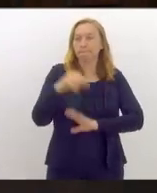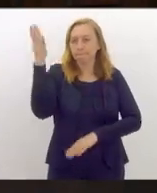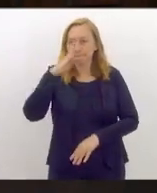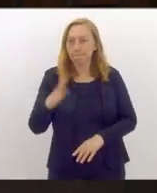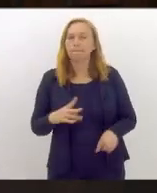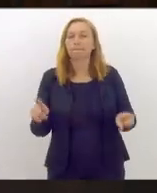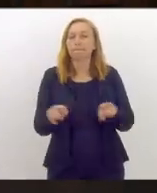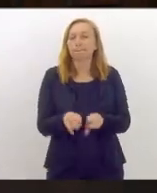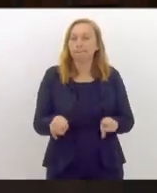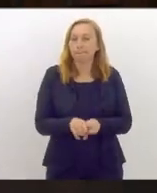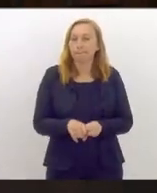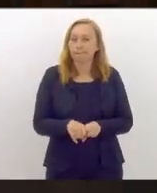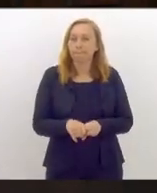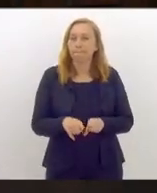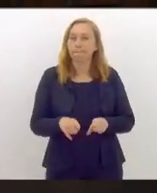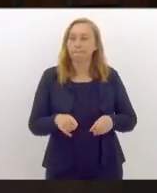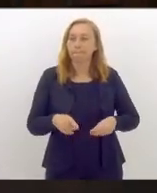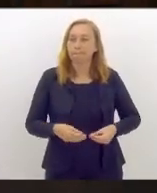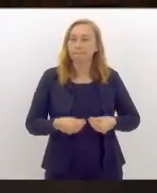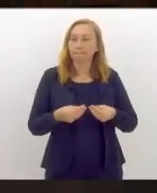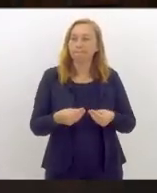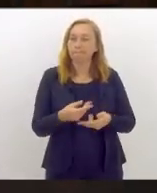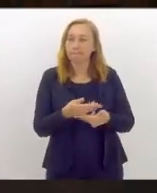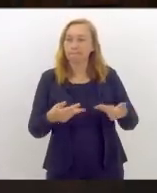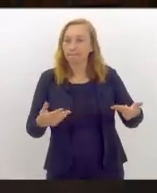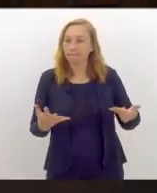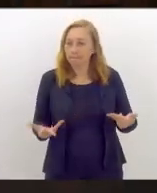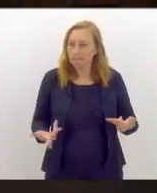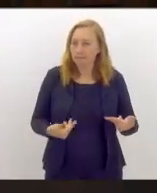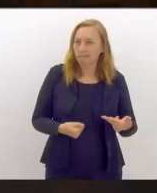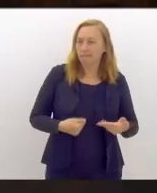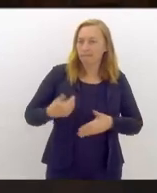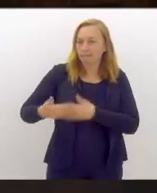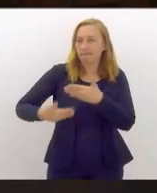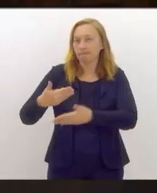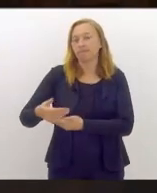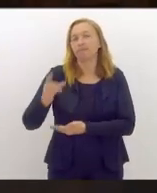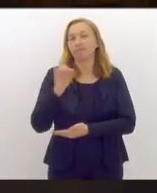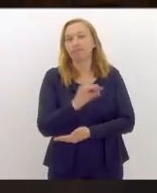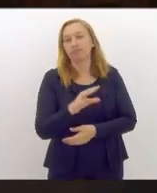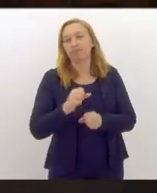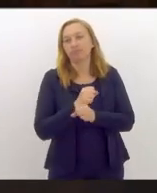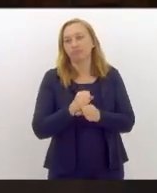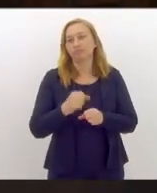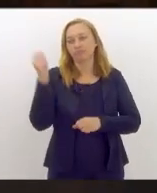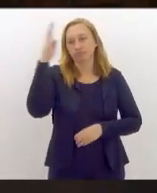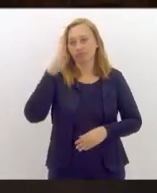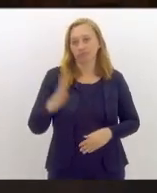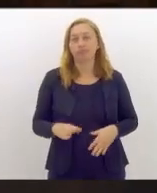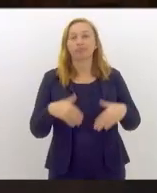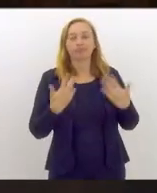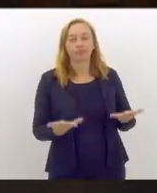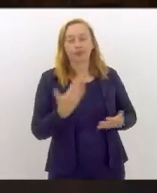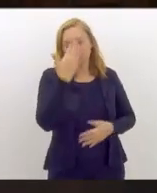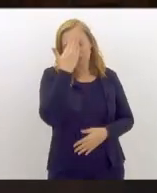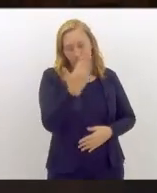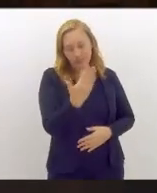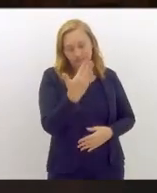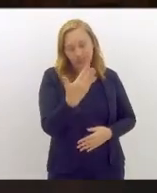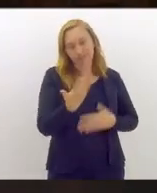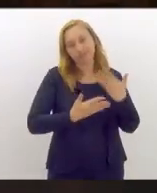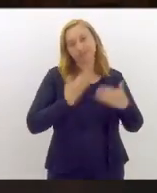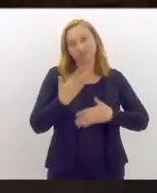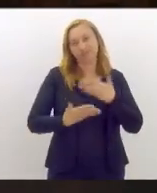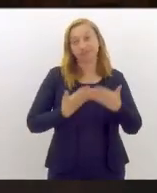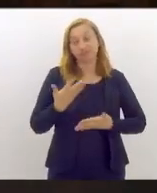vai entregar muita coisa potente ao longo dos próximos anos ao Brasil então muito obrigado enorme